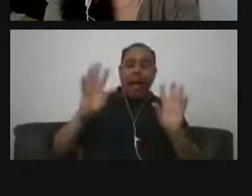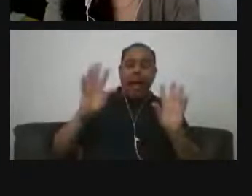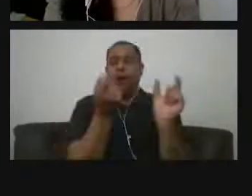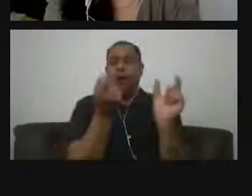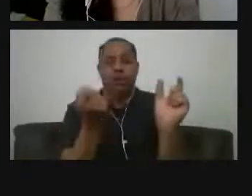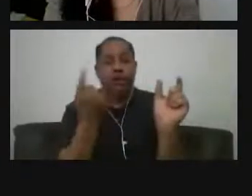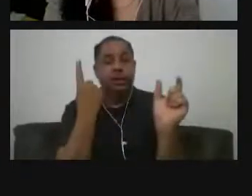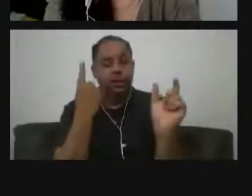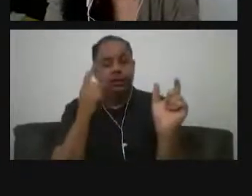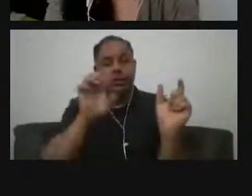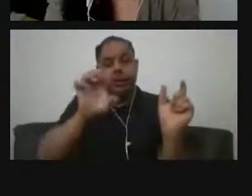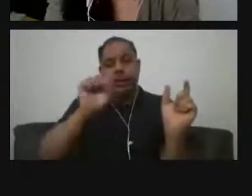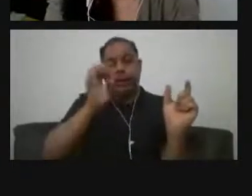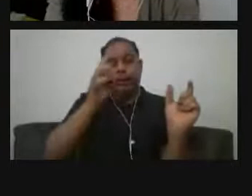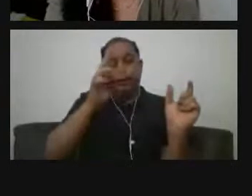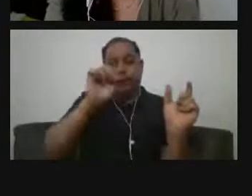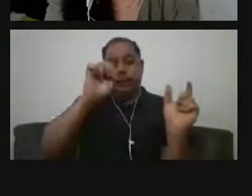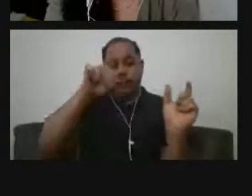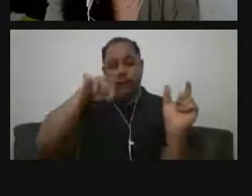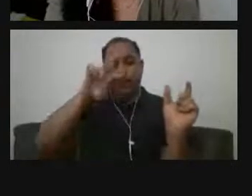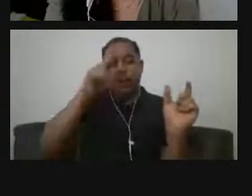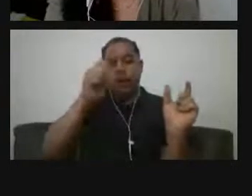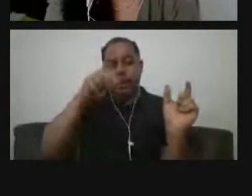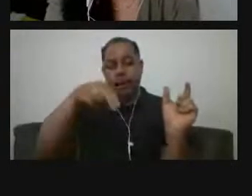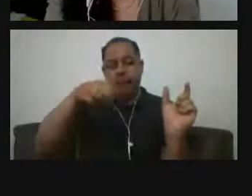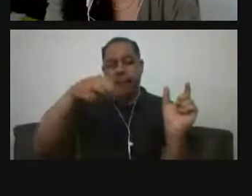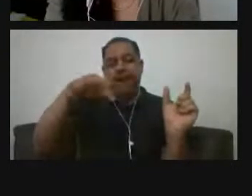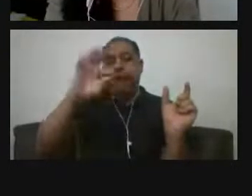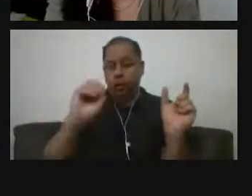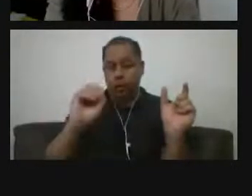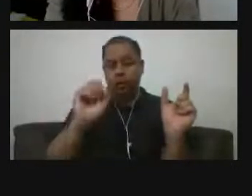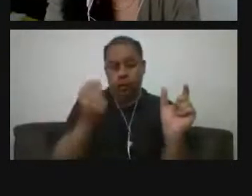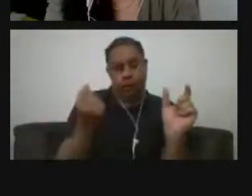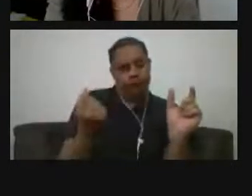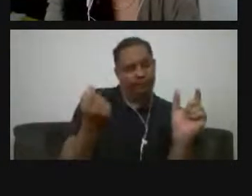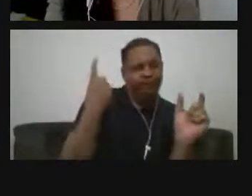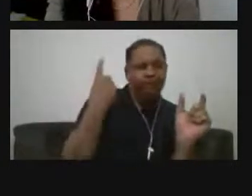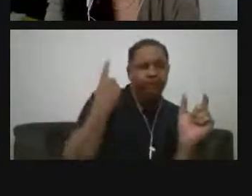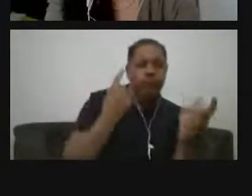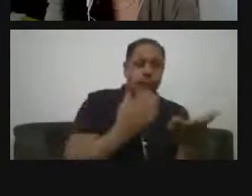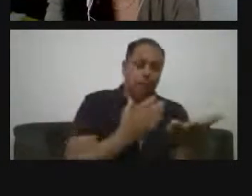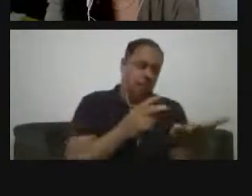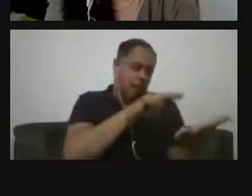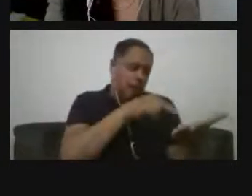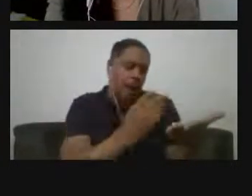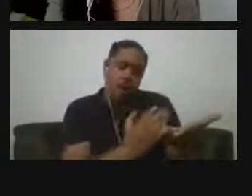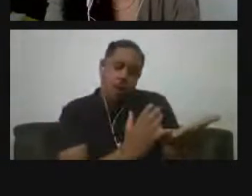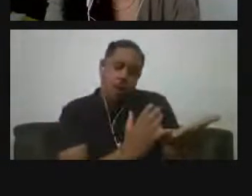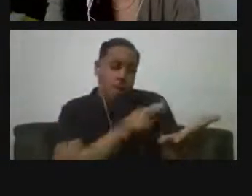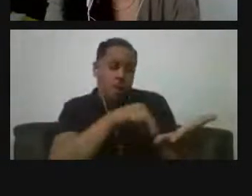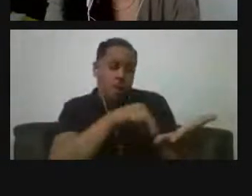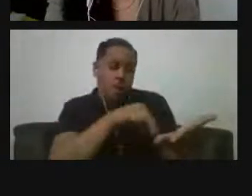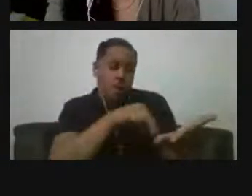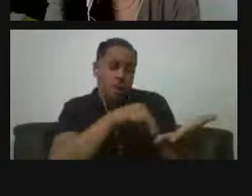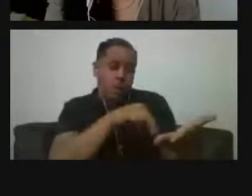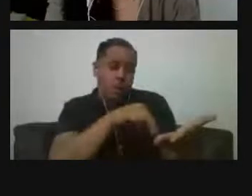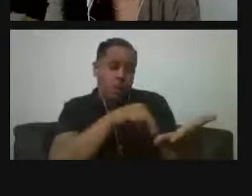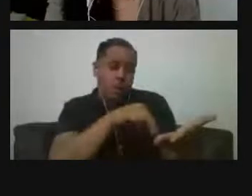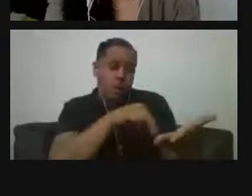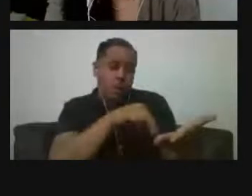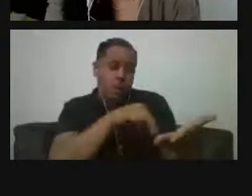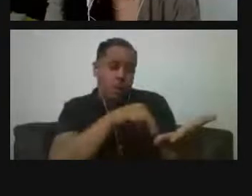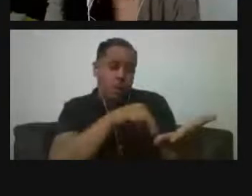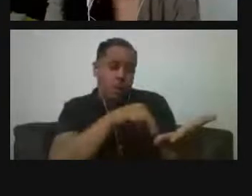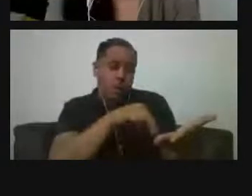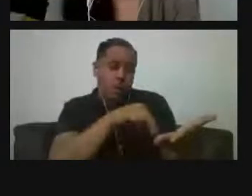Desassossego, porque justamente o Desassossego, ele serve às vezes como um espelho, né? Um